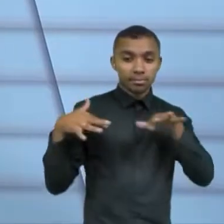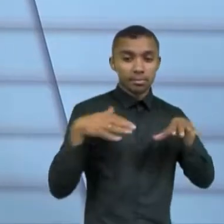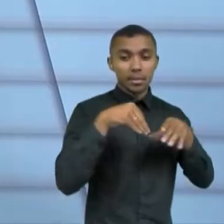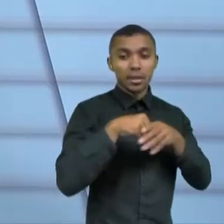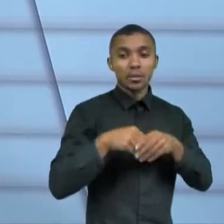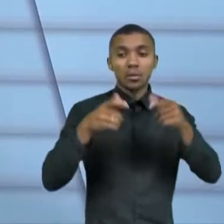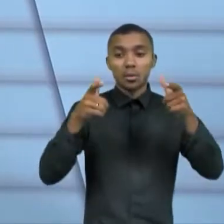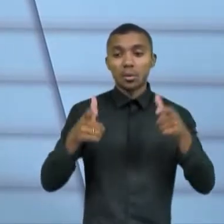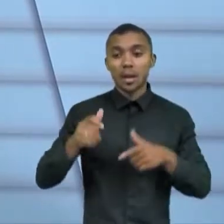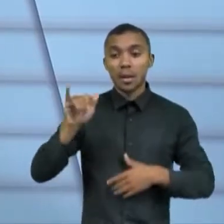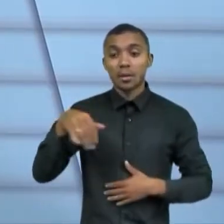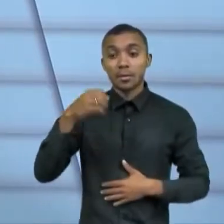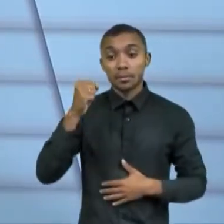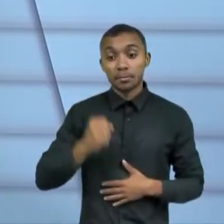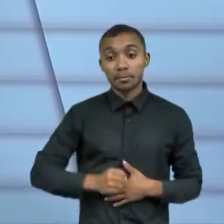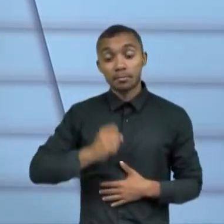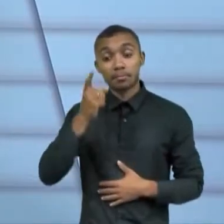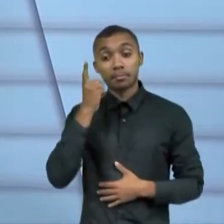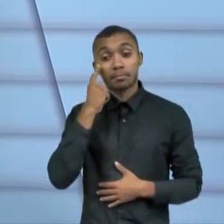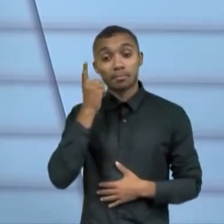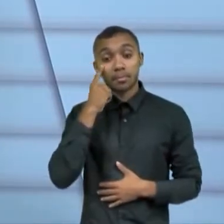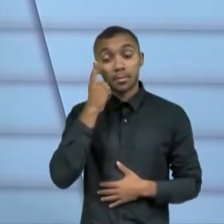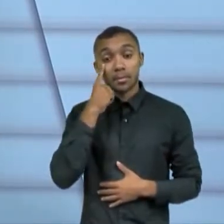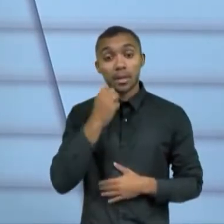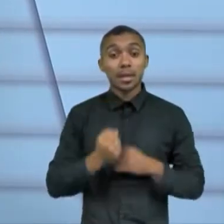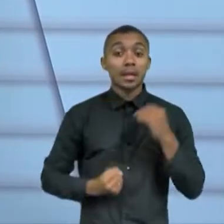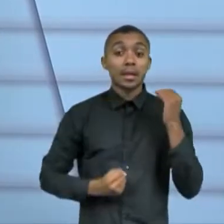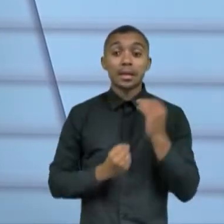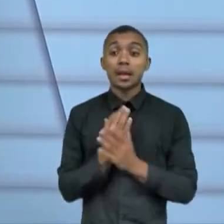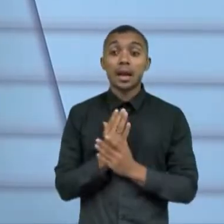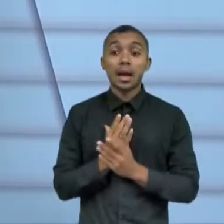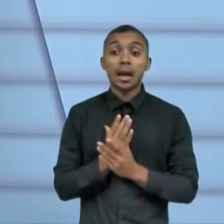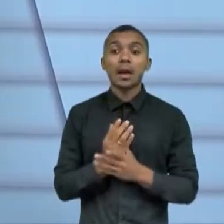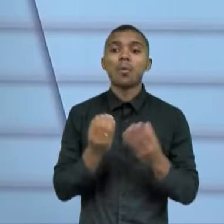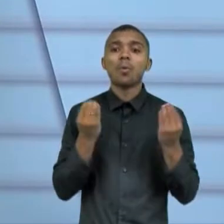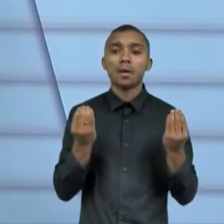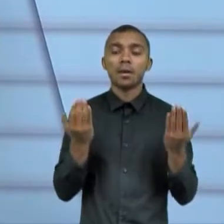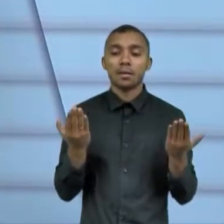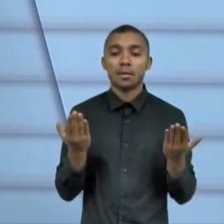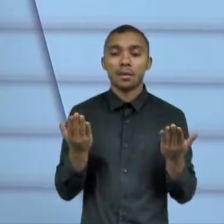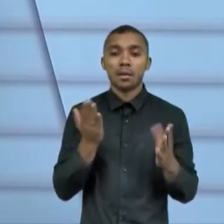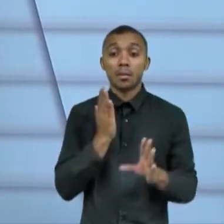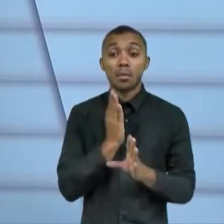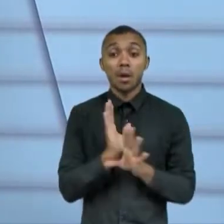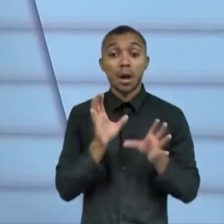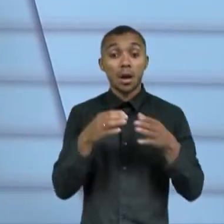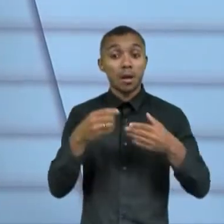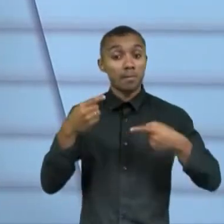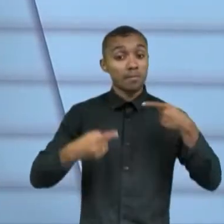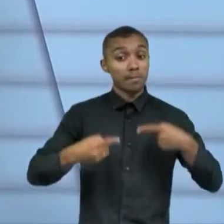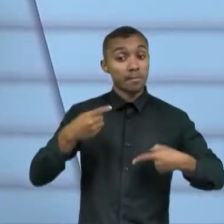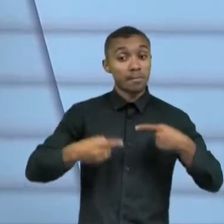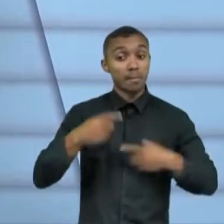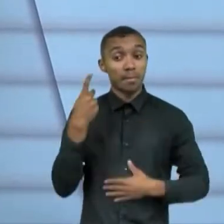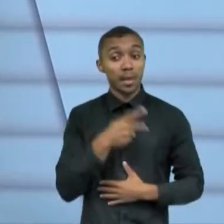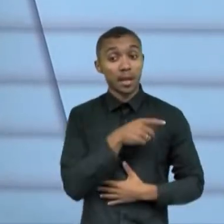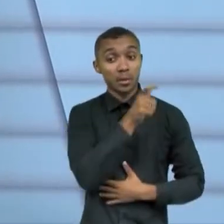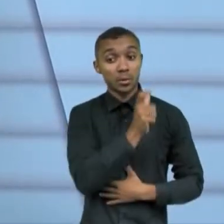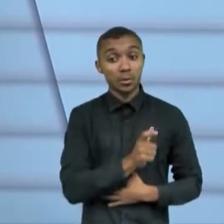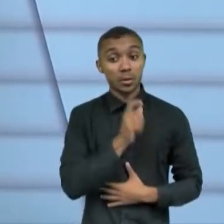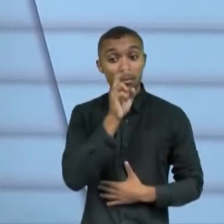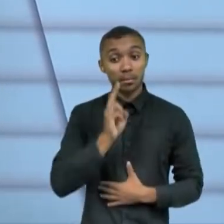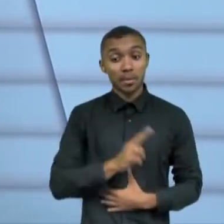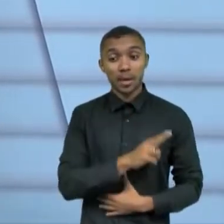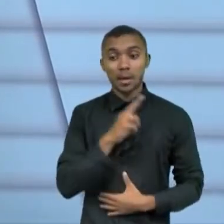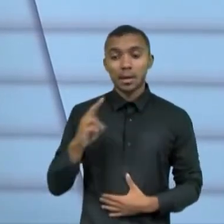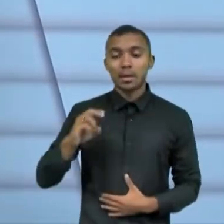Norte, fundada, inclusive, é bom que se diga, pela força, inclusive, da ação política do padre Cícero